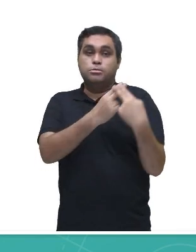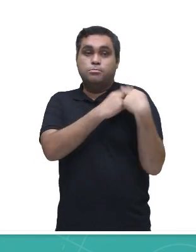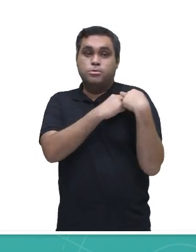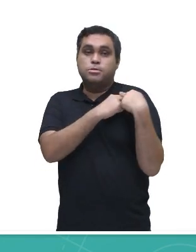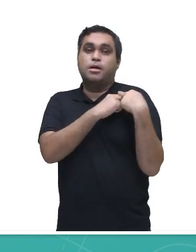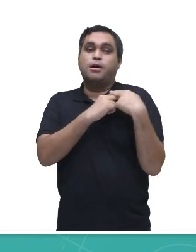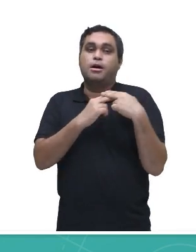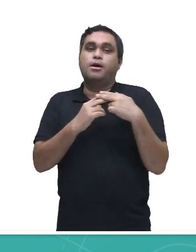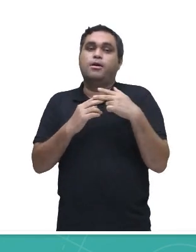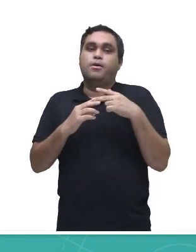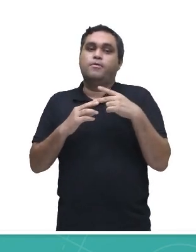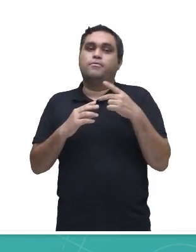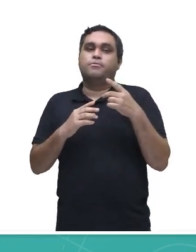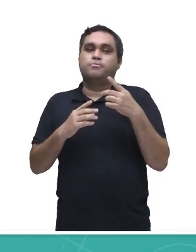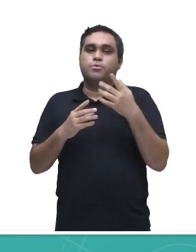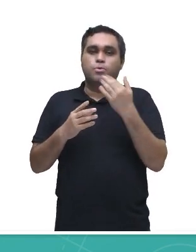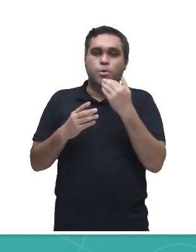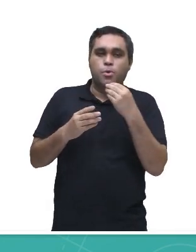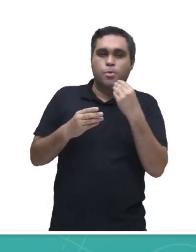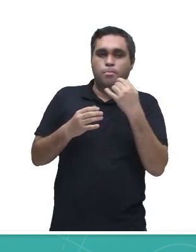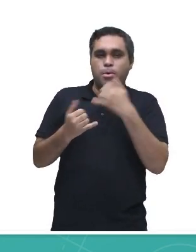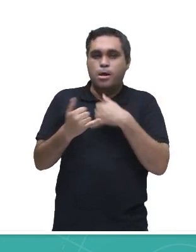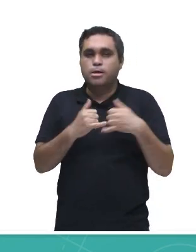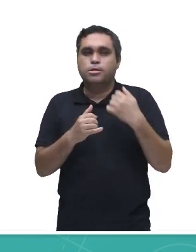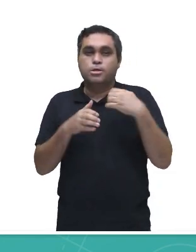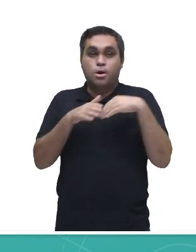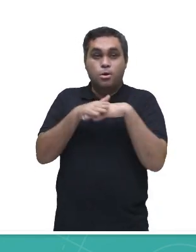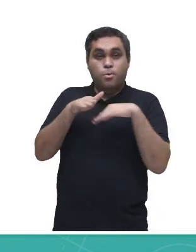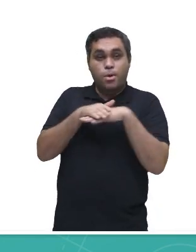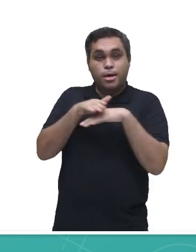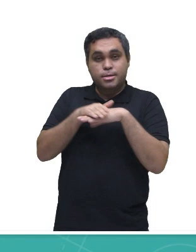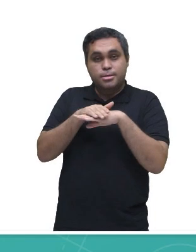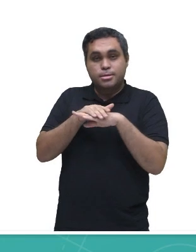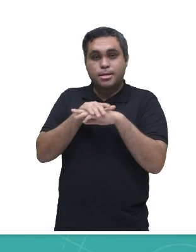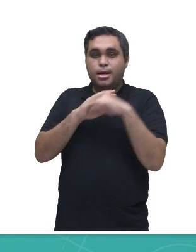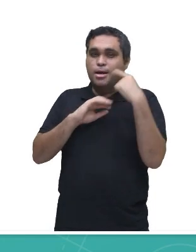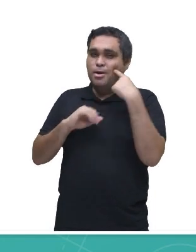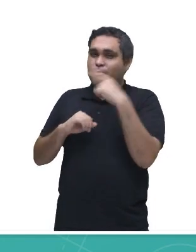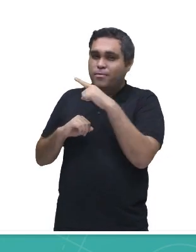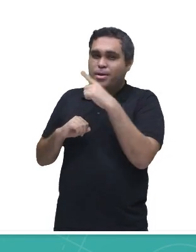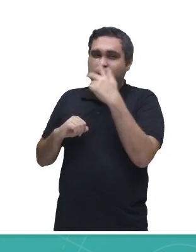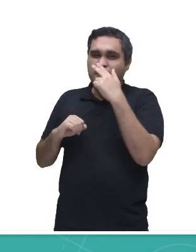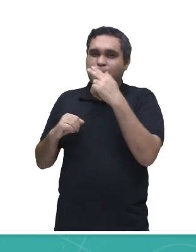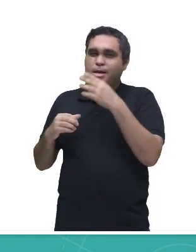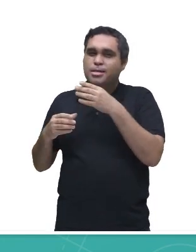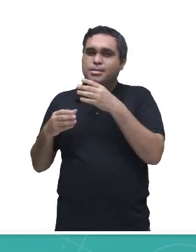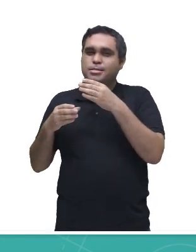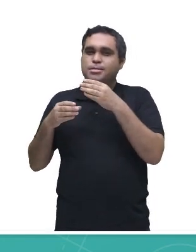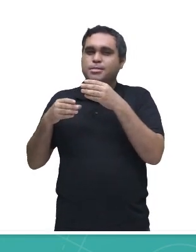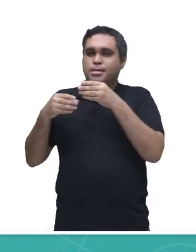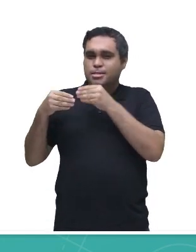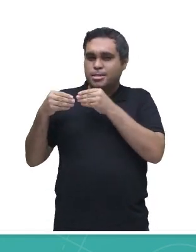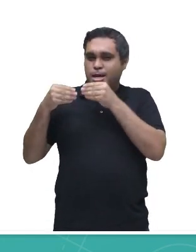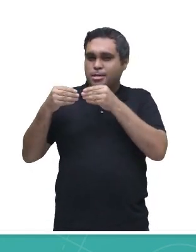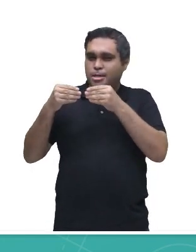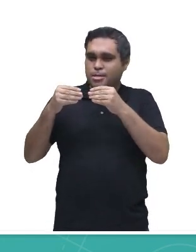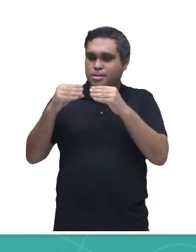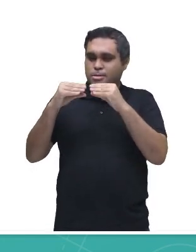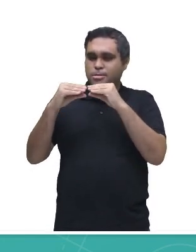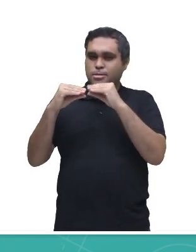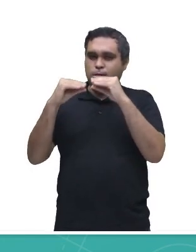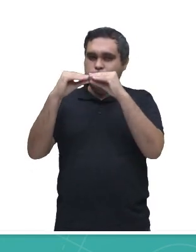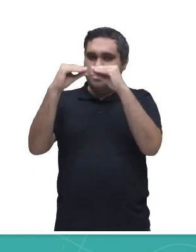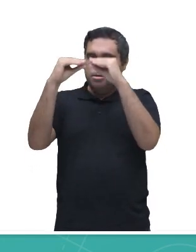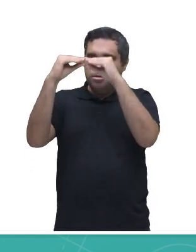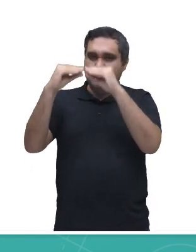proteínas. Observem na imagem como ele parece realmente vários saquinhos, um em cima do outro, né? Várias